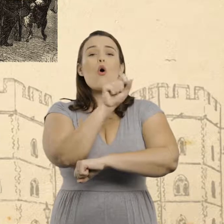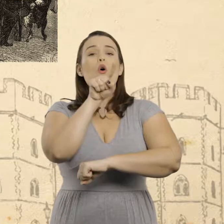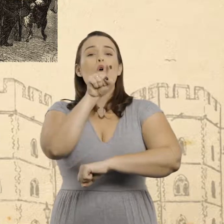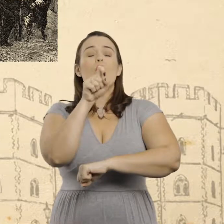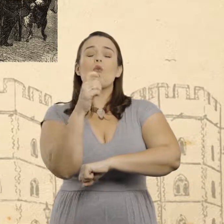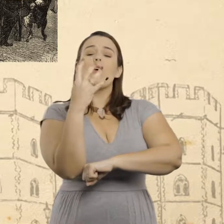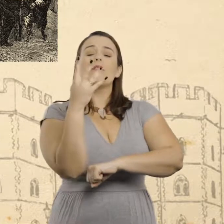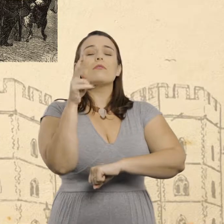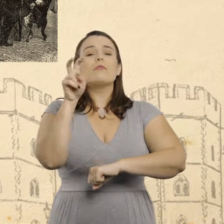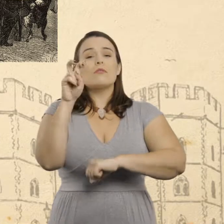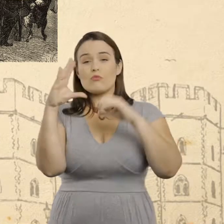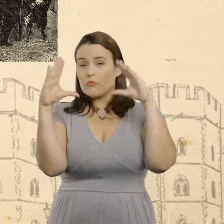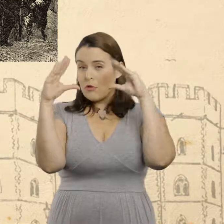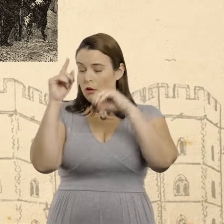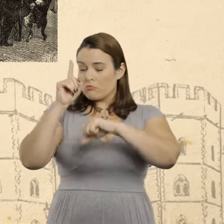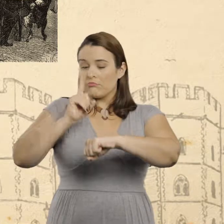às